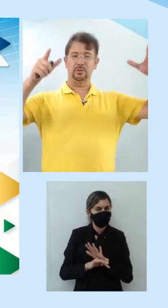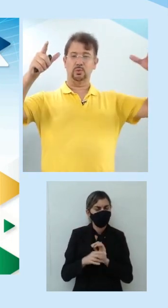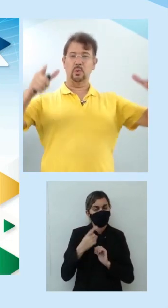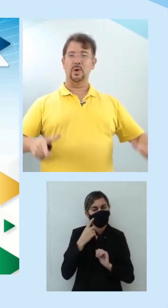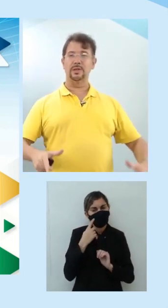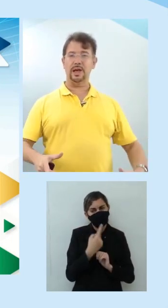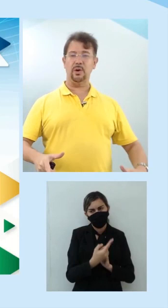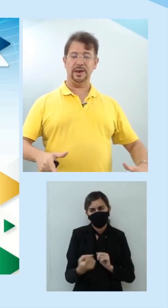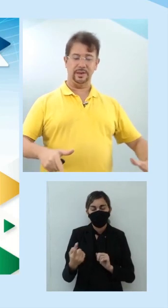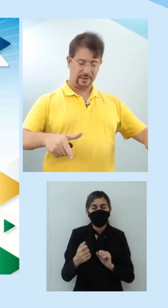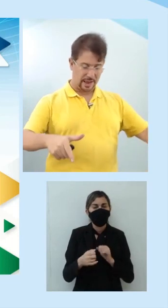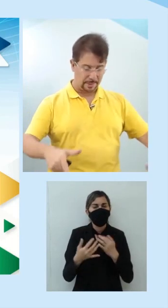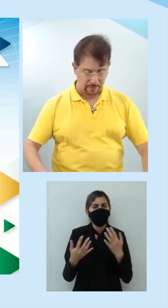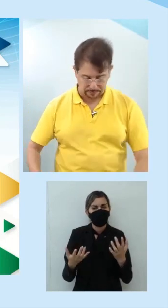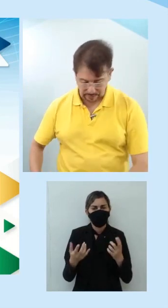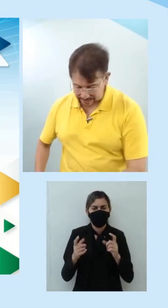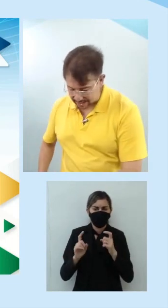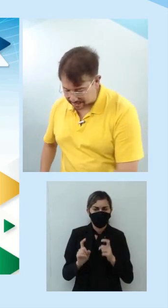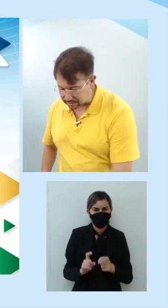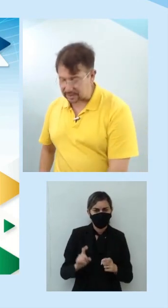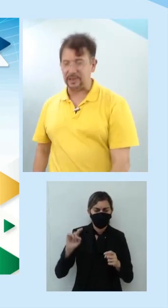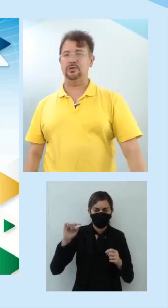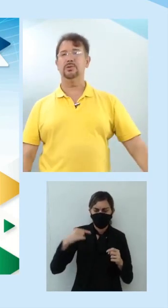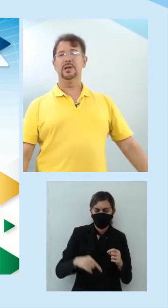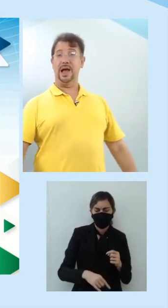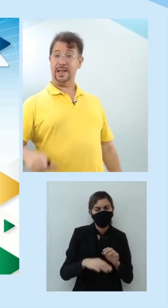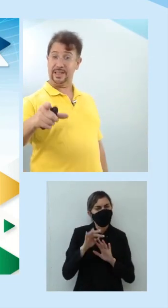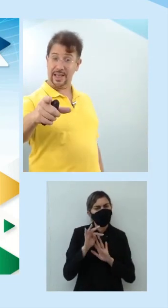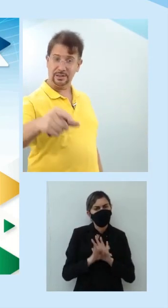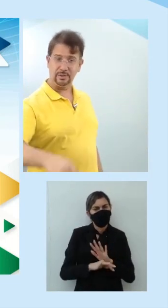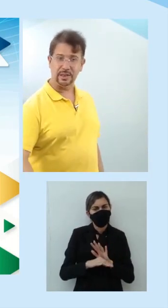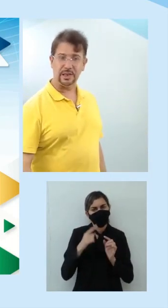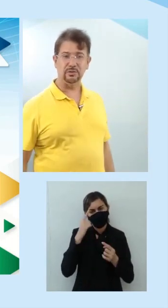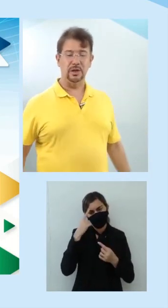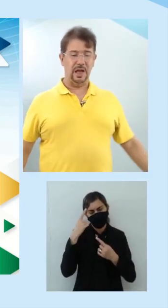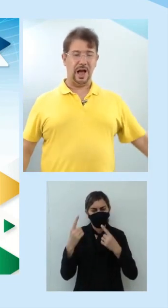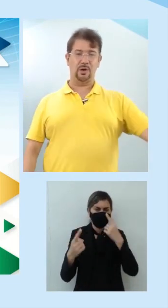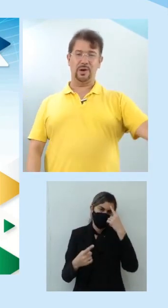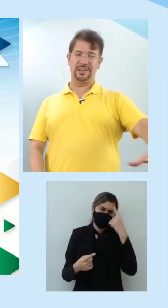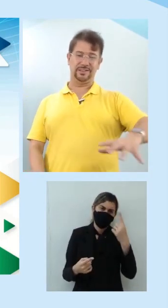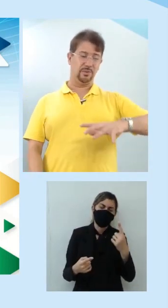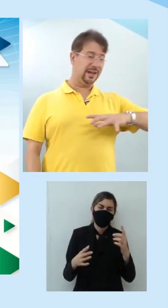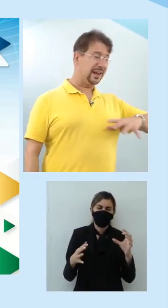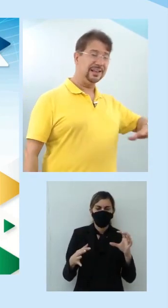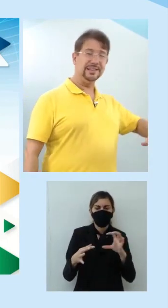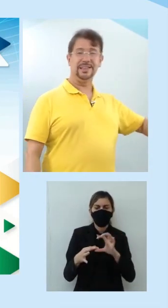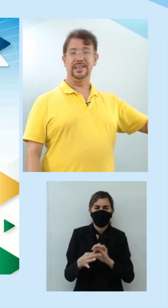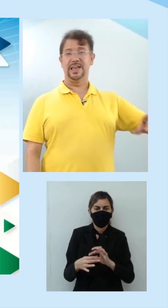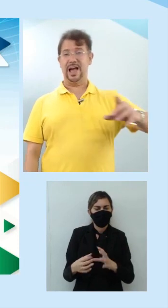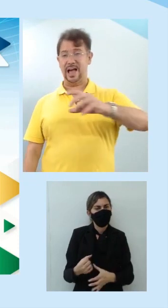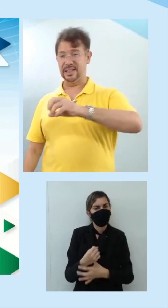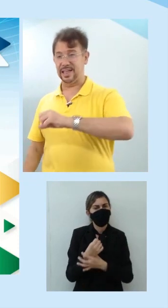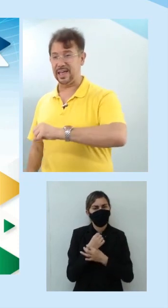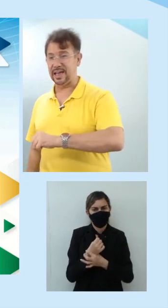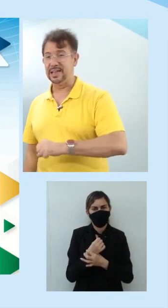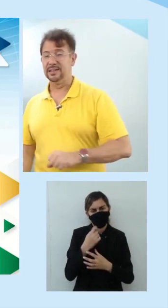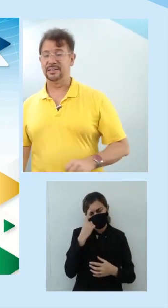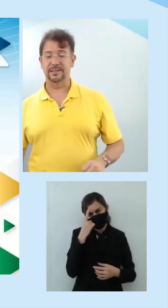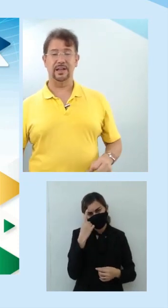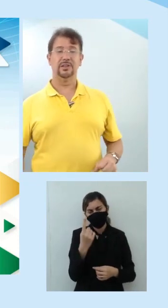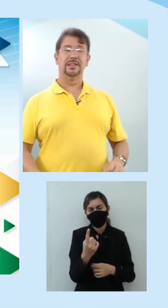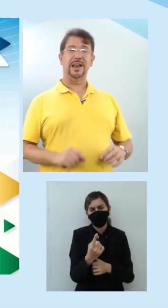só, enquanto que a coerência é a profundidade do texto, a ideia do texto, a coesão garante a